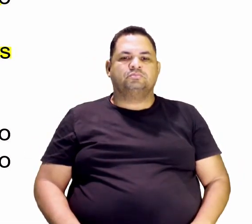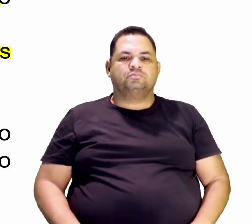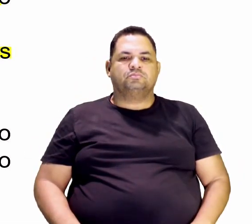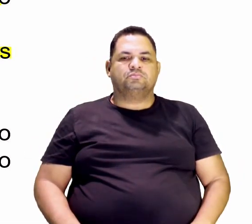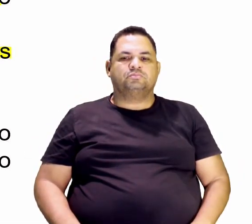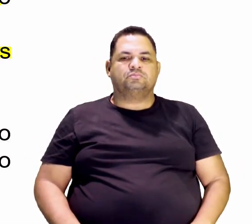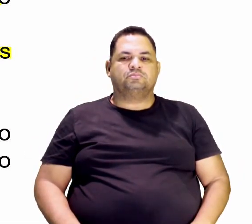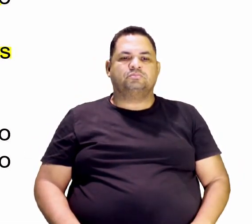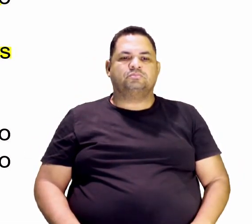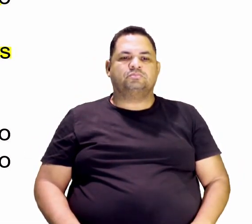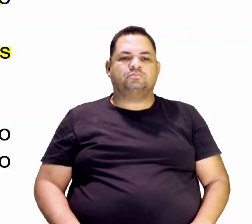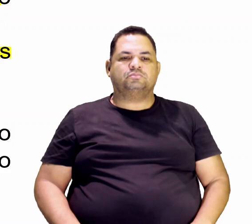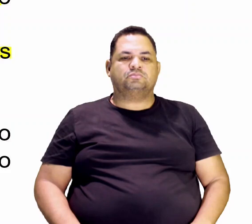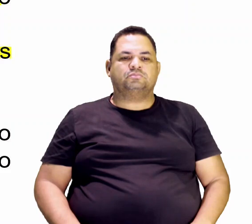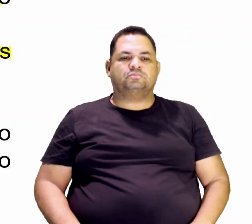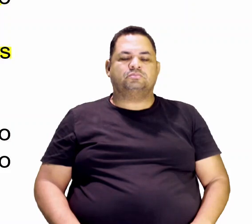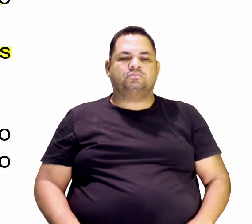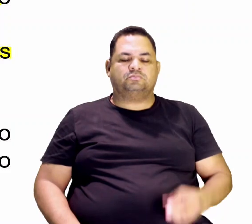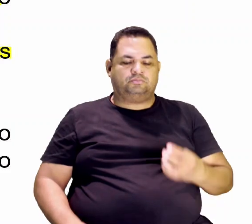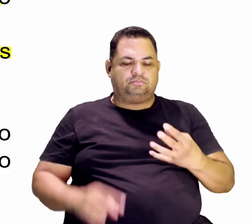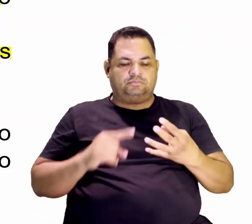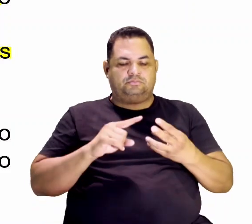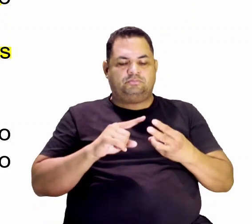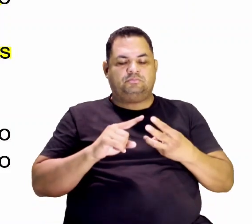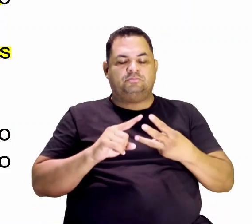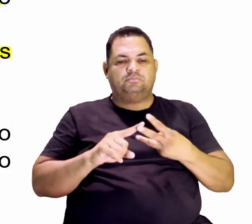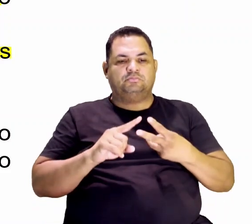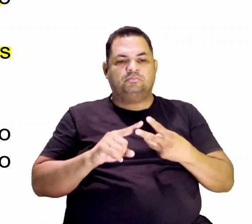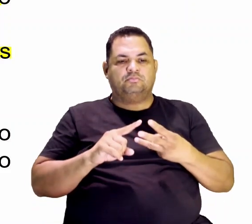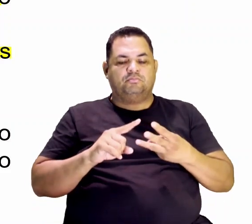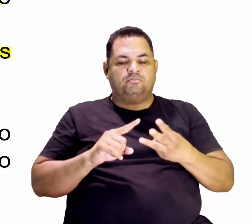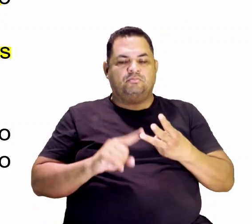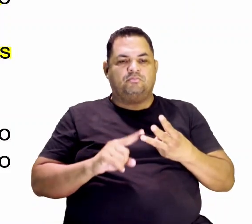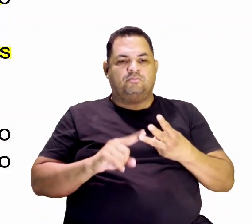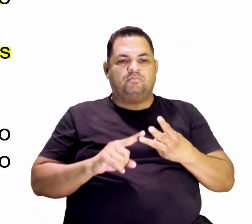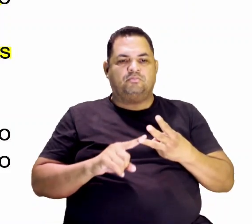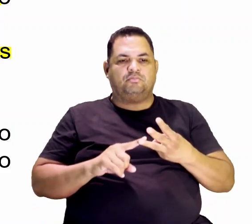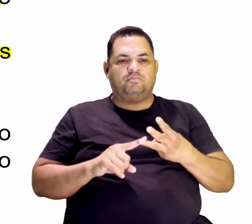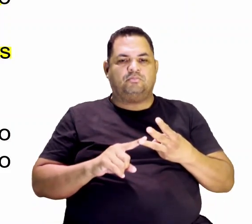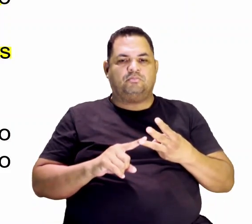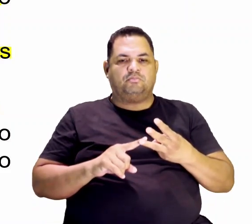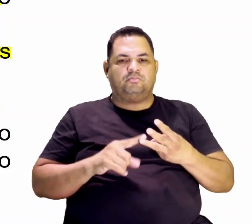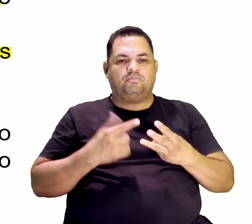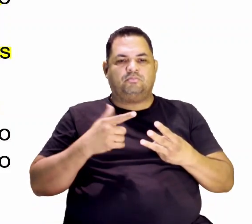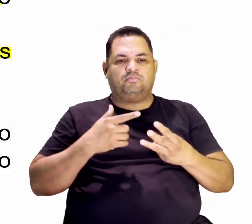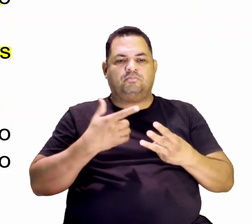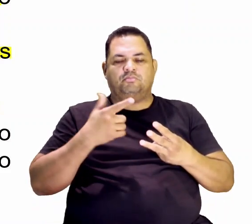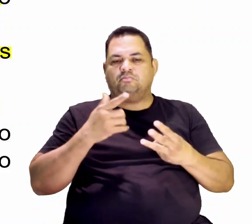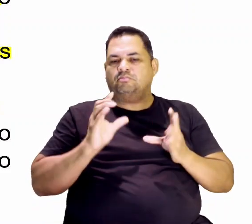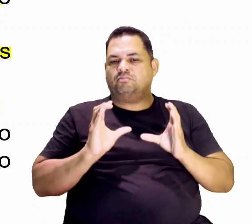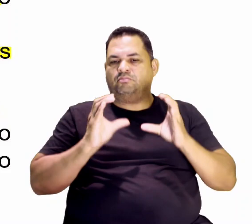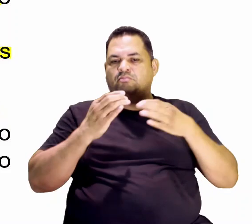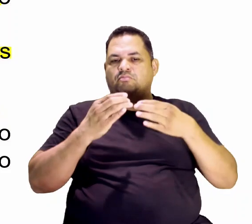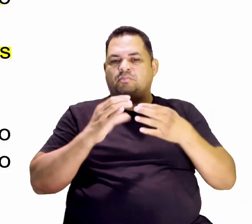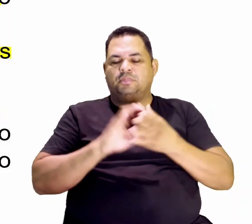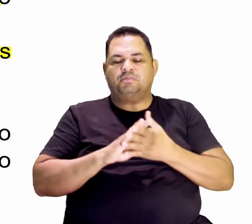aí. 3. Um grupo sem nenhum senso de